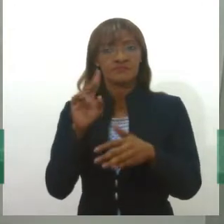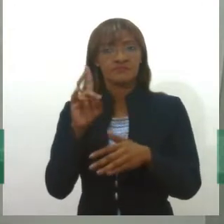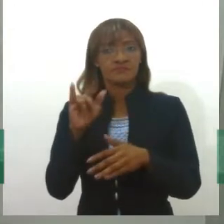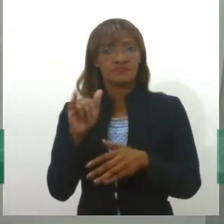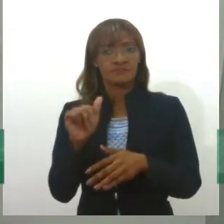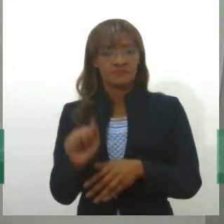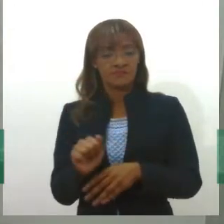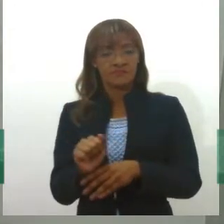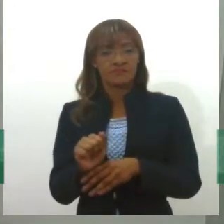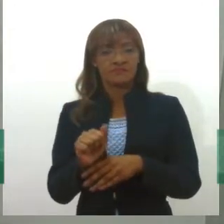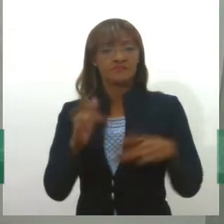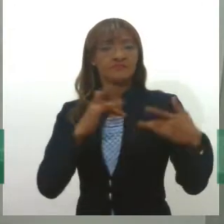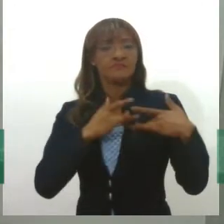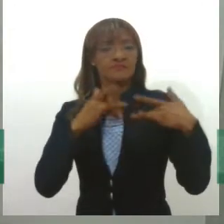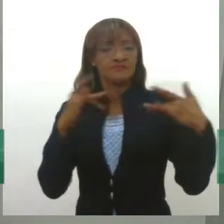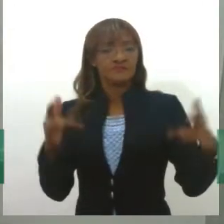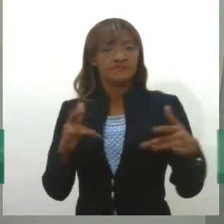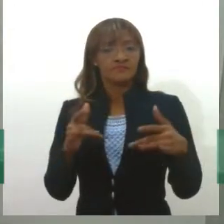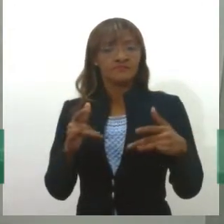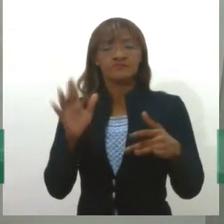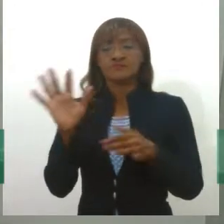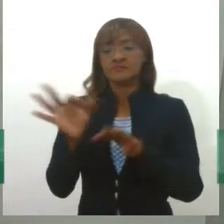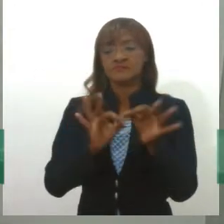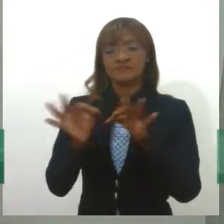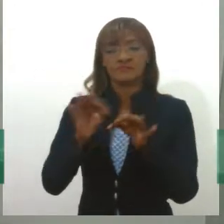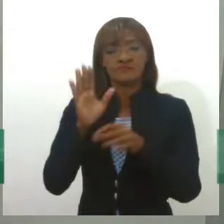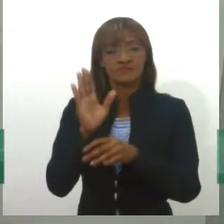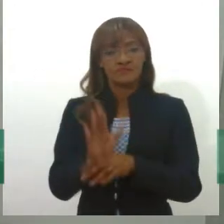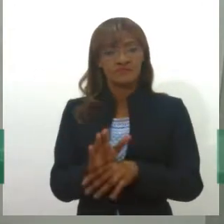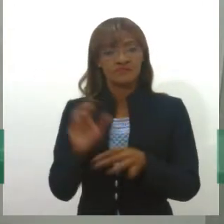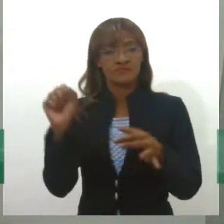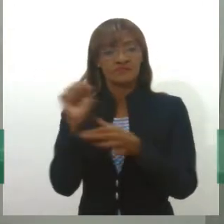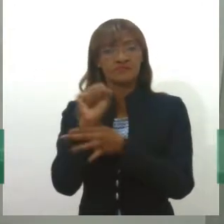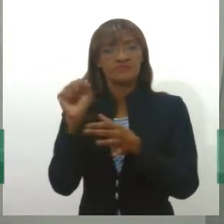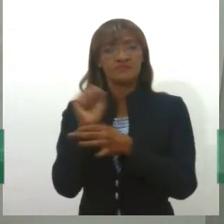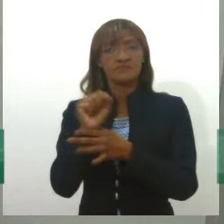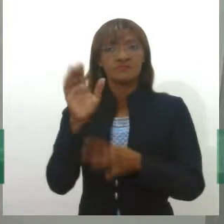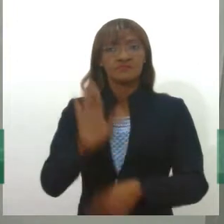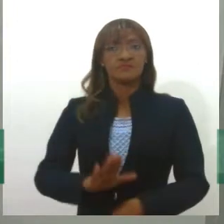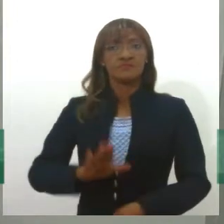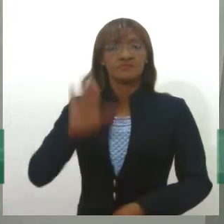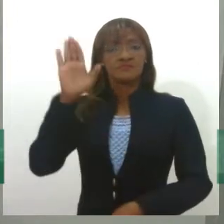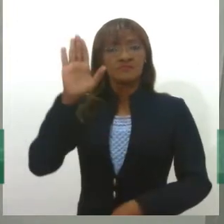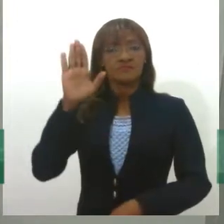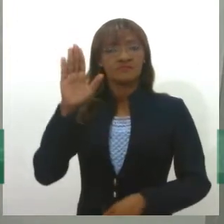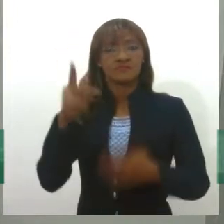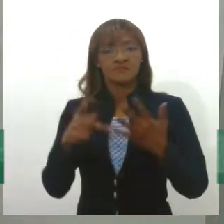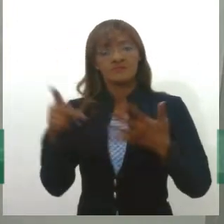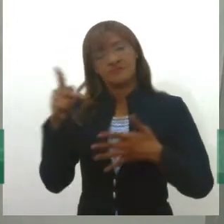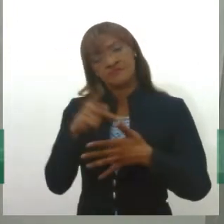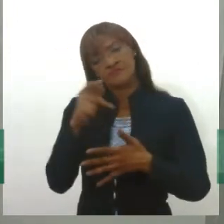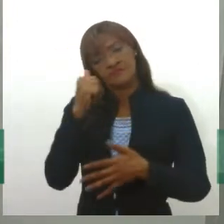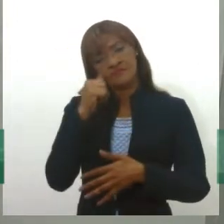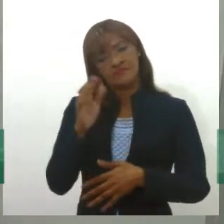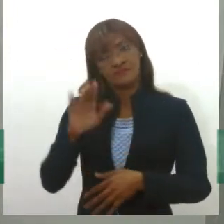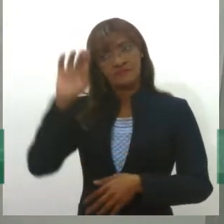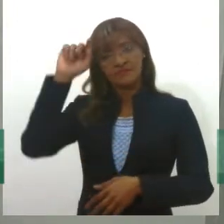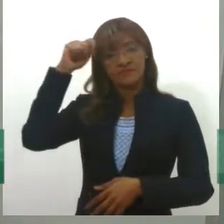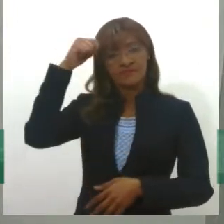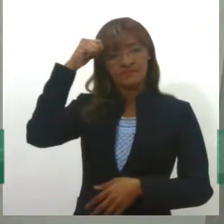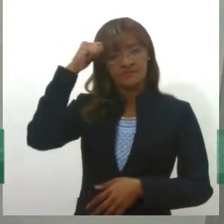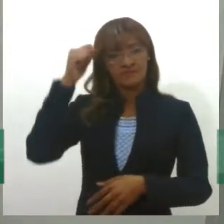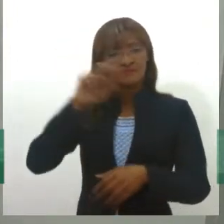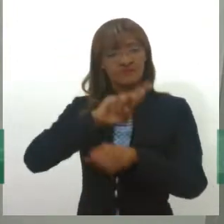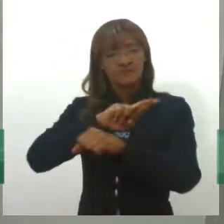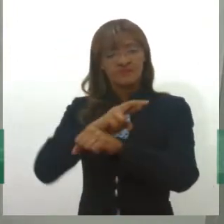organização voluntária de formação política e assessoria para candidatas com prioridade para mulheres negras,